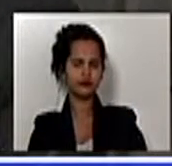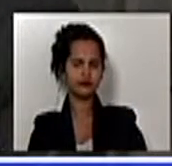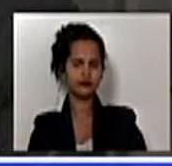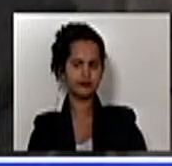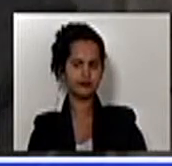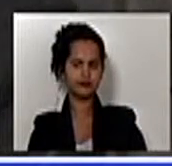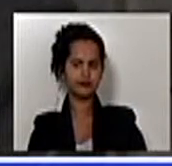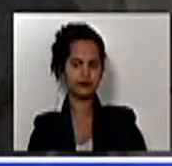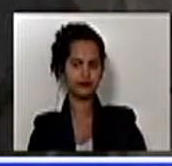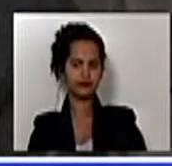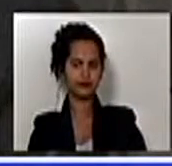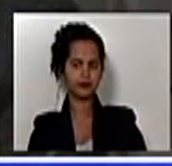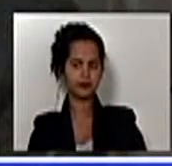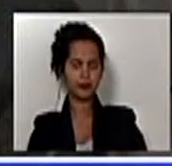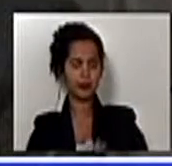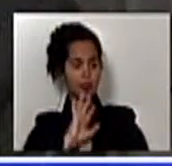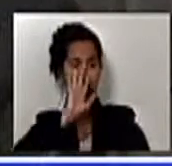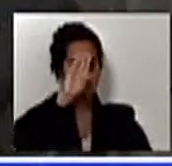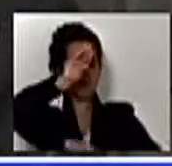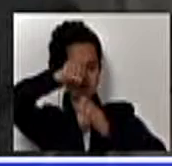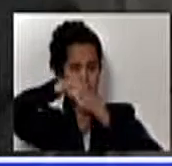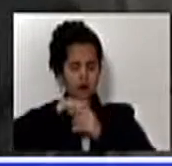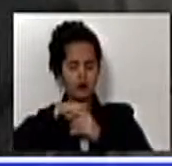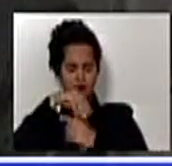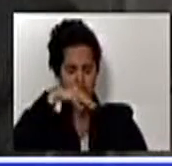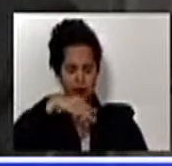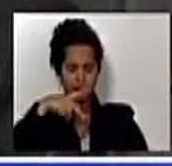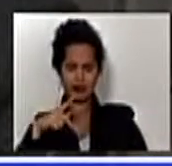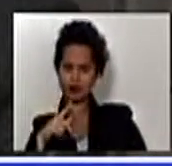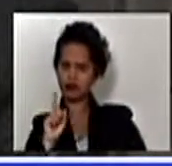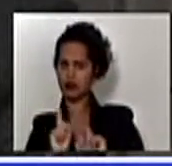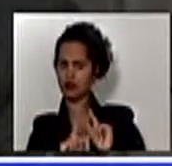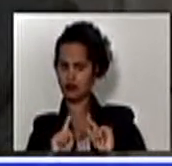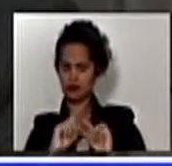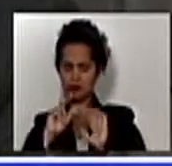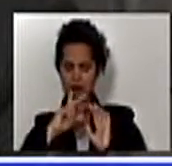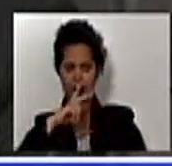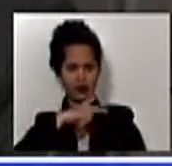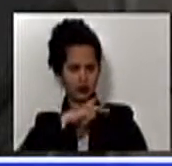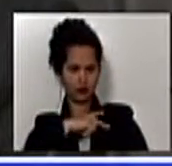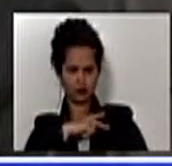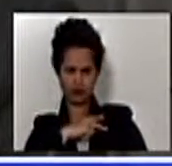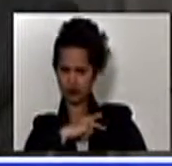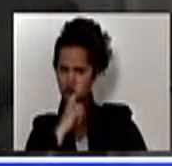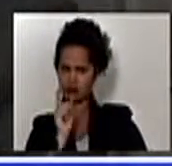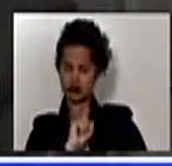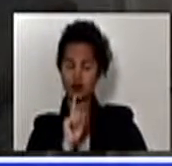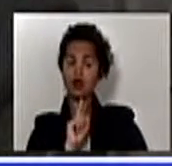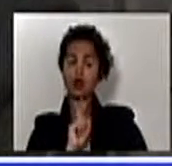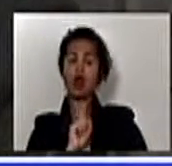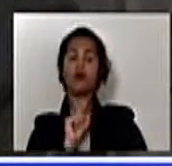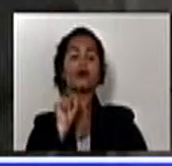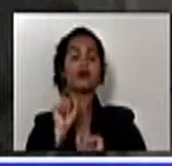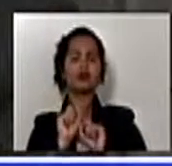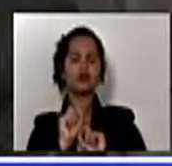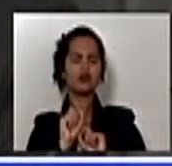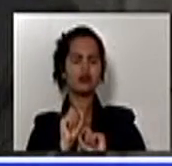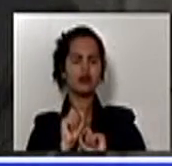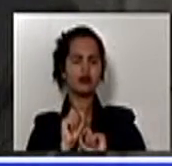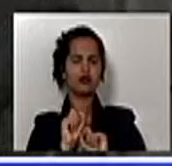é em defesa dos interesses do povo de Alagoas. O Ministério Público é uma instituição